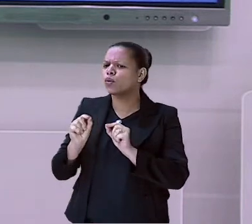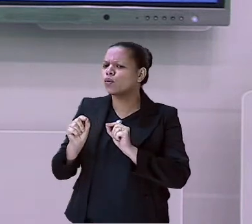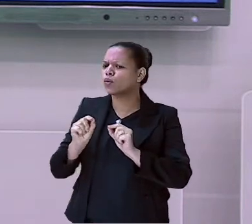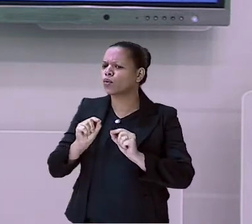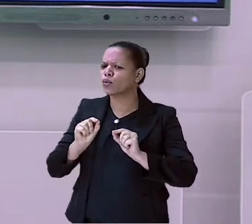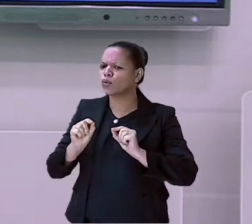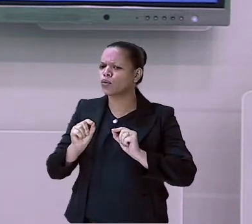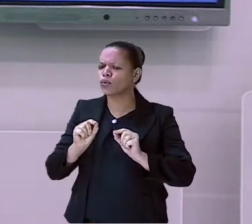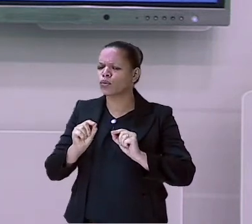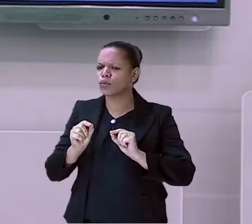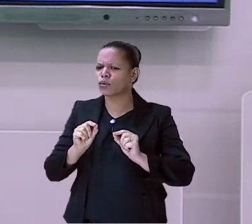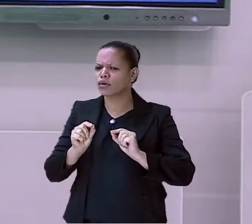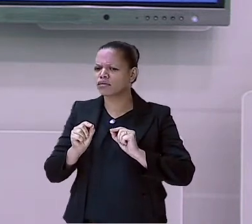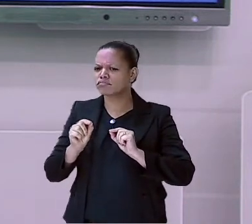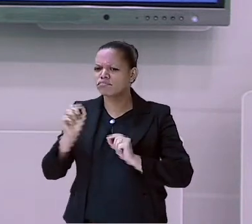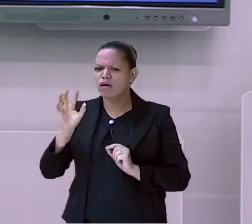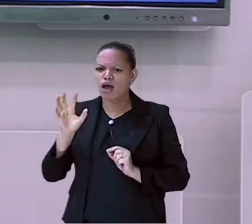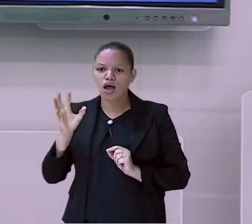acontece,